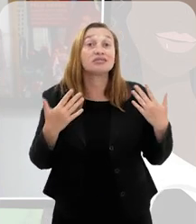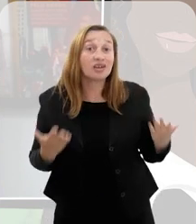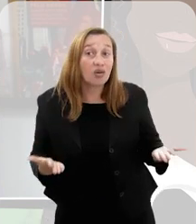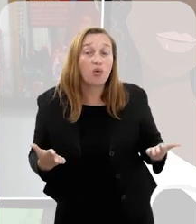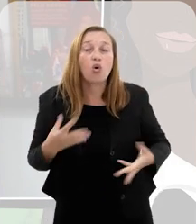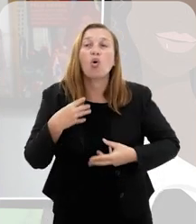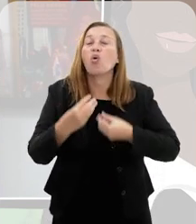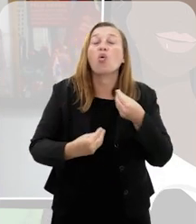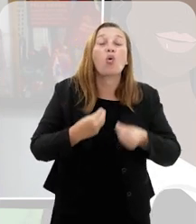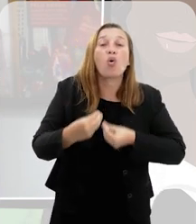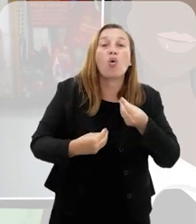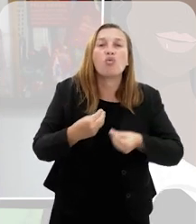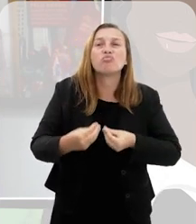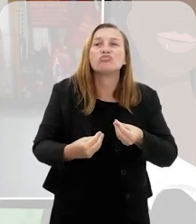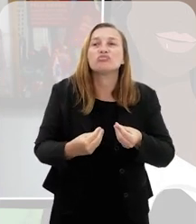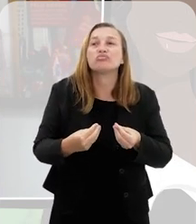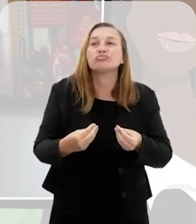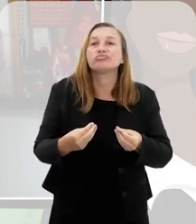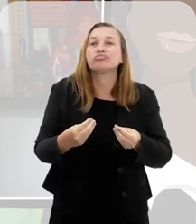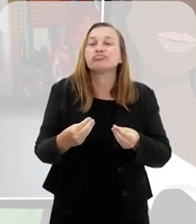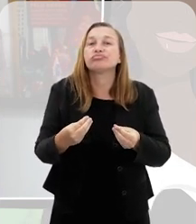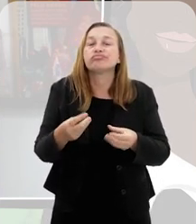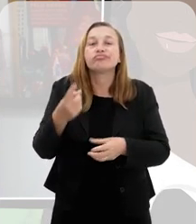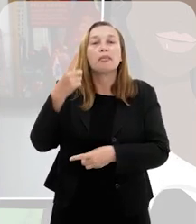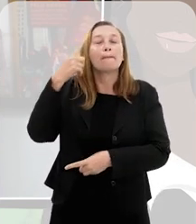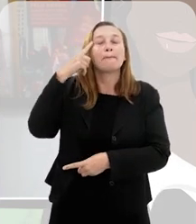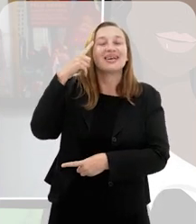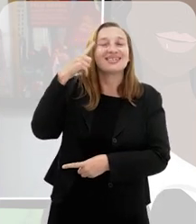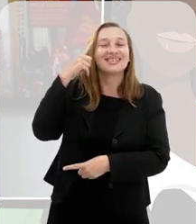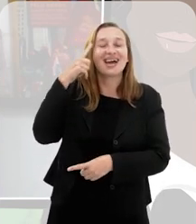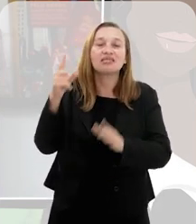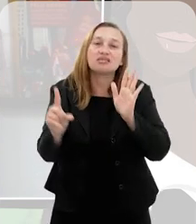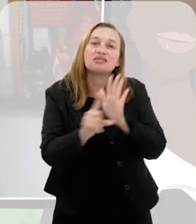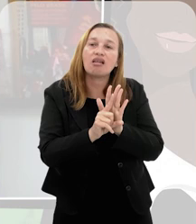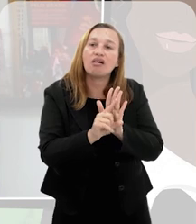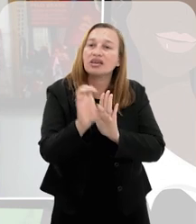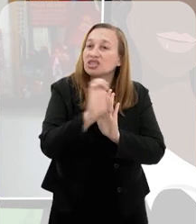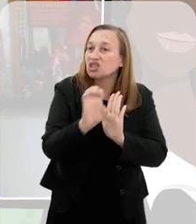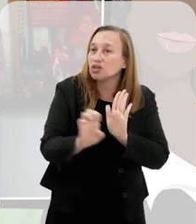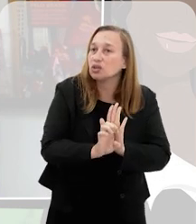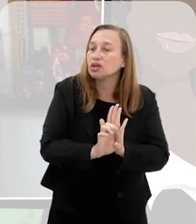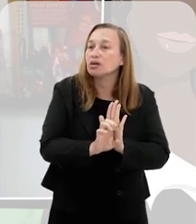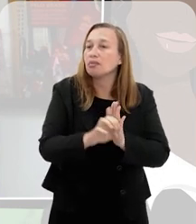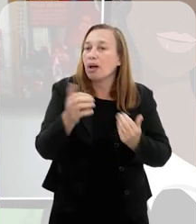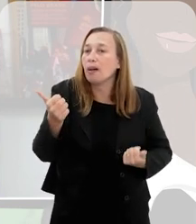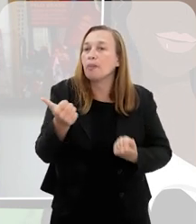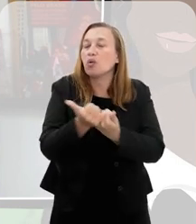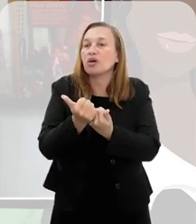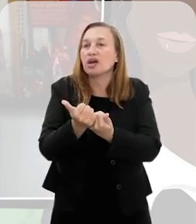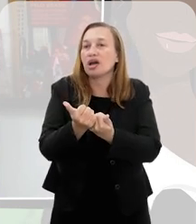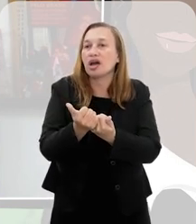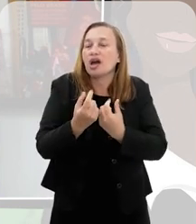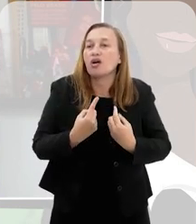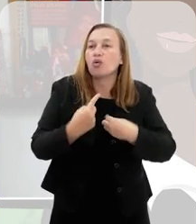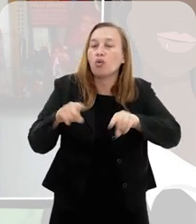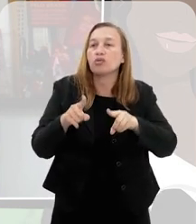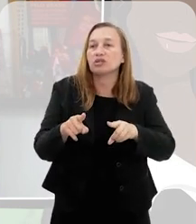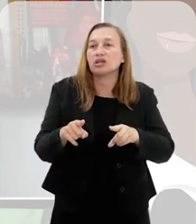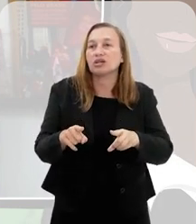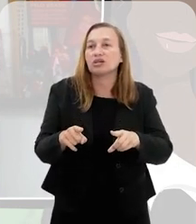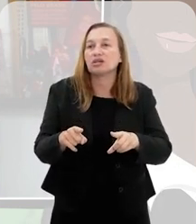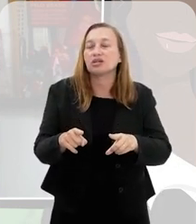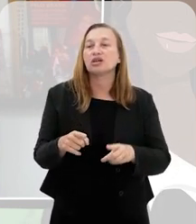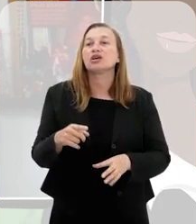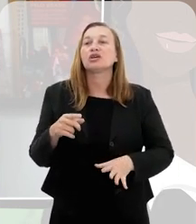né? Então, como foi pensado pela senhora essa lei, esse estatuto, para contribuir contra